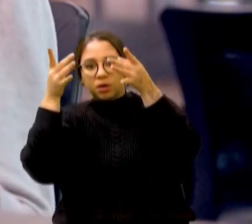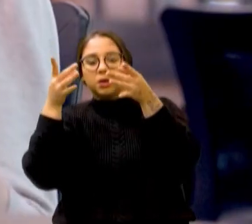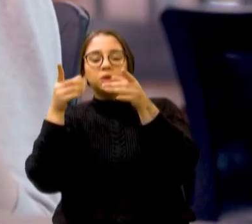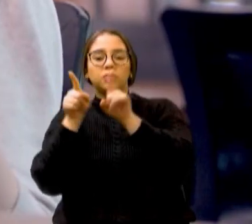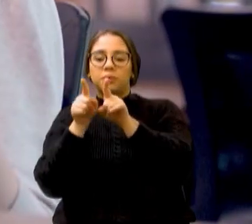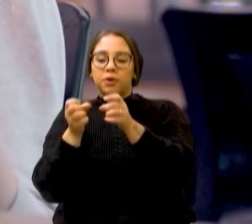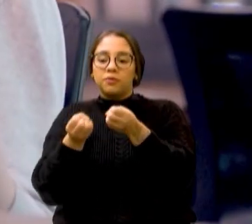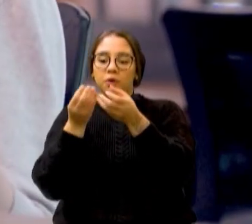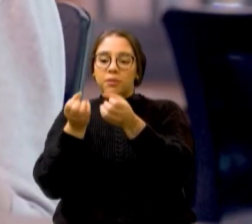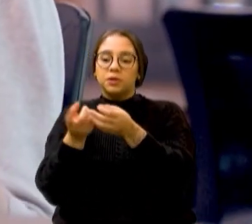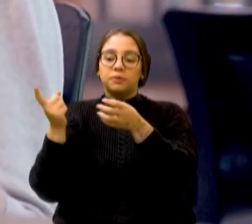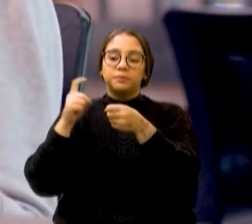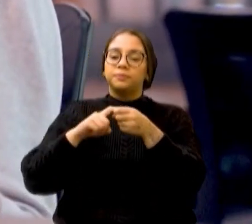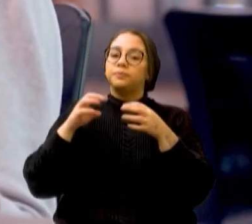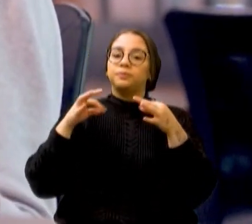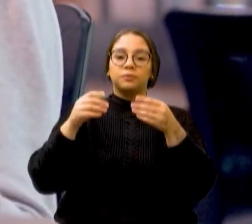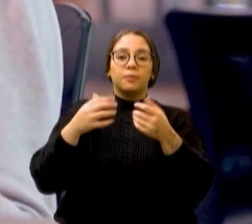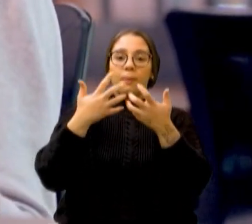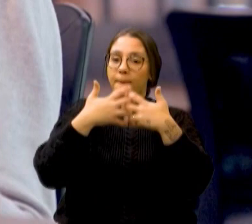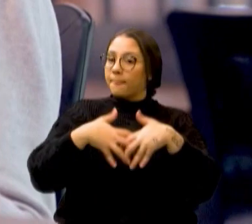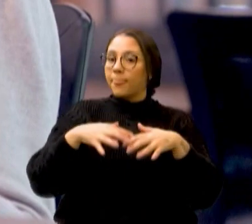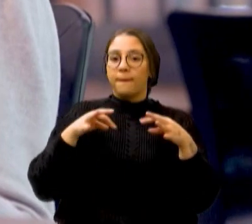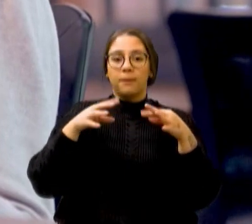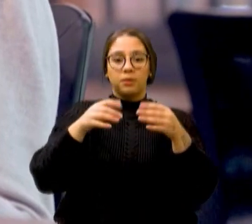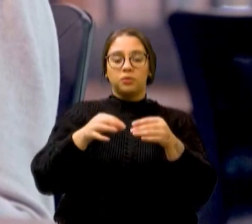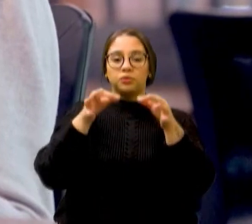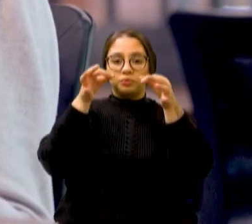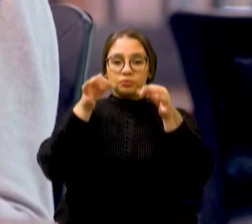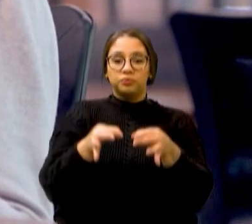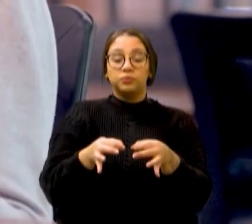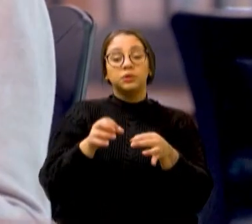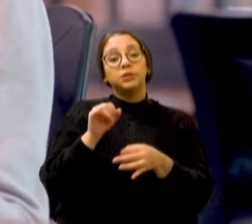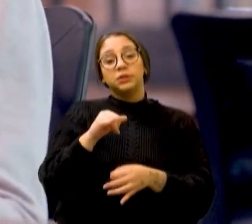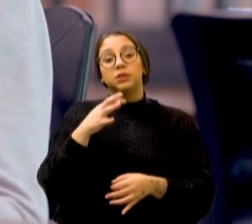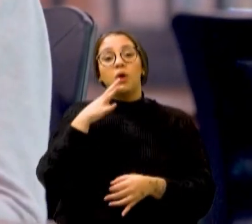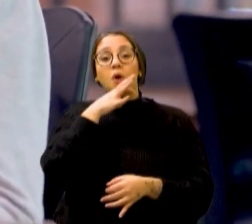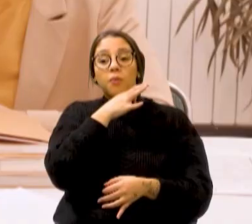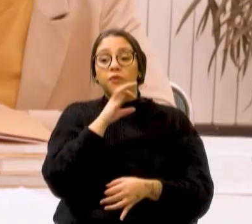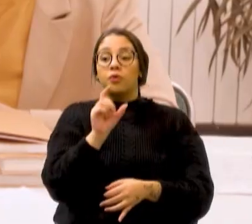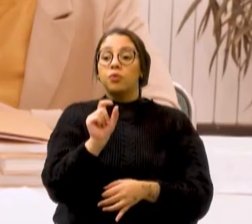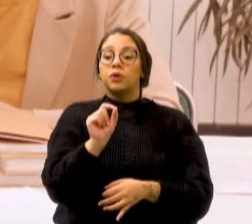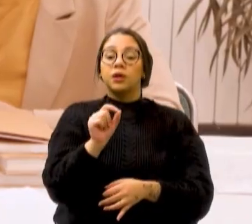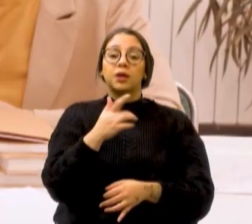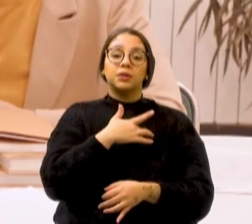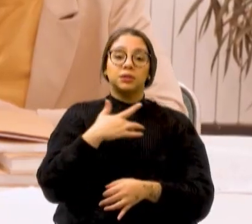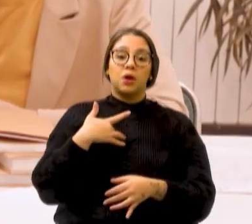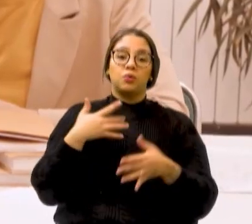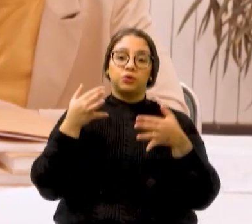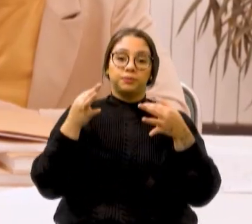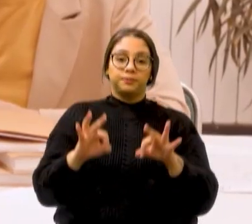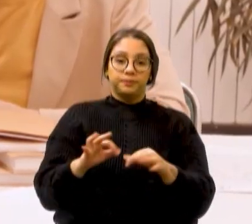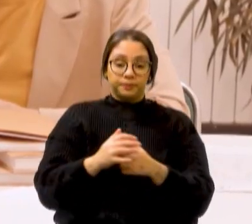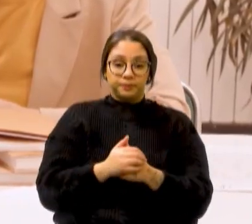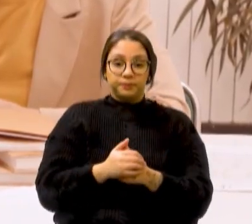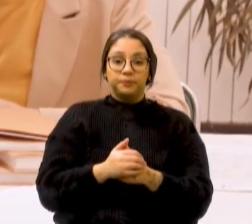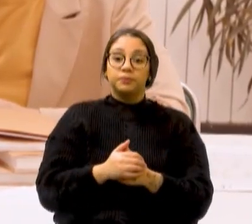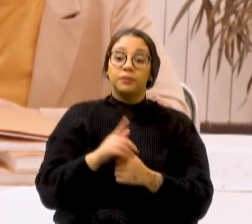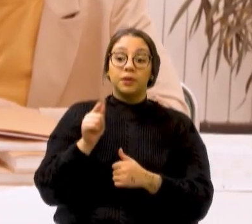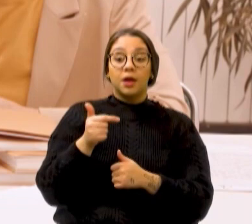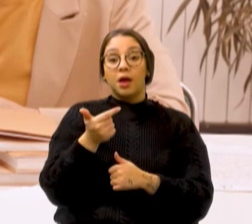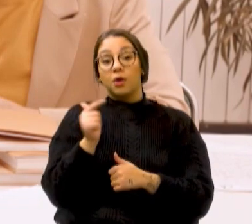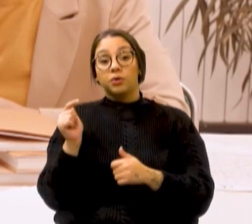armazenamento, retomada de informação, tudo isso vai funcionar de forma plena, desde que, obviamente, ela tenha a saúde em dia.